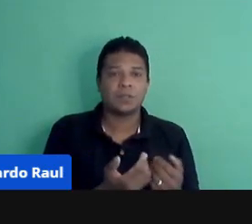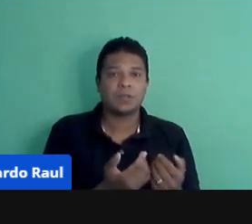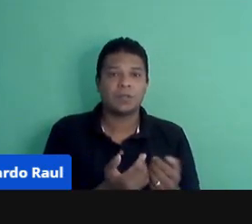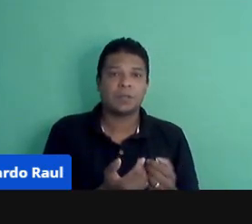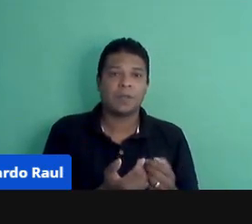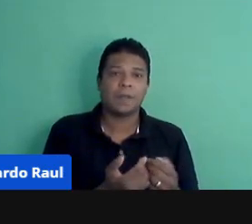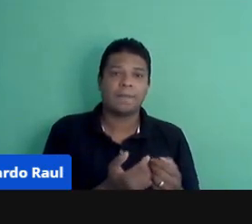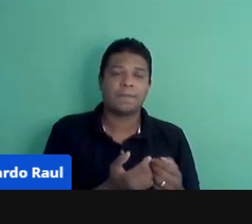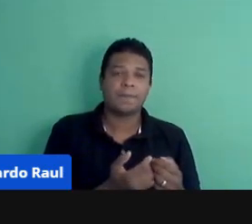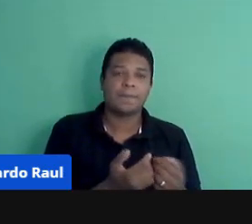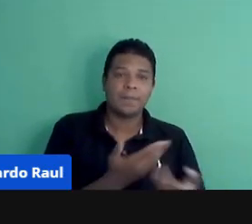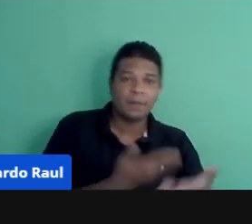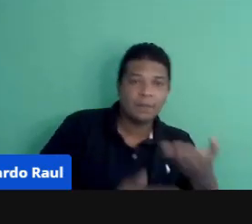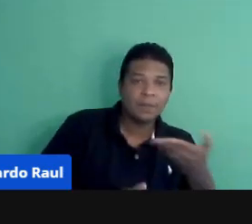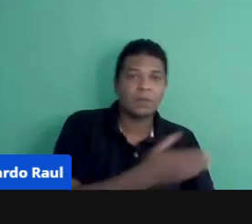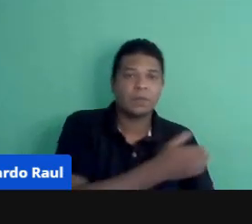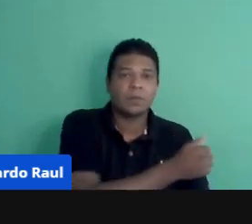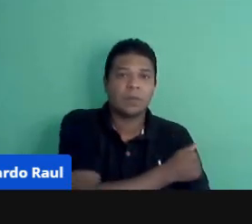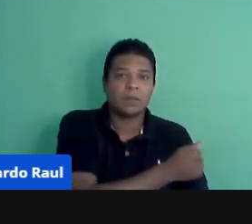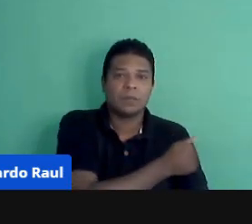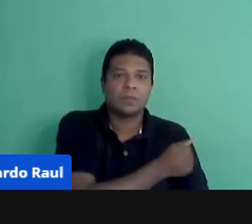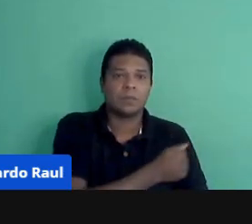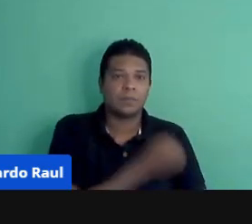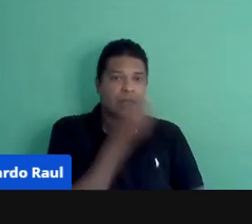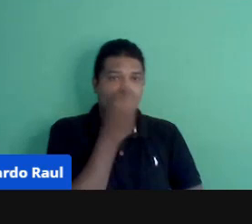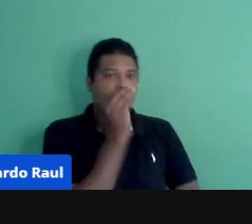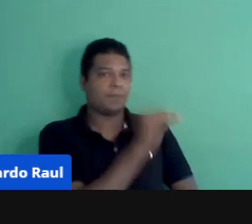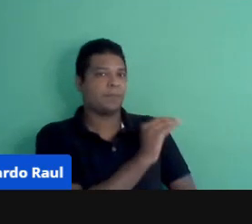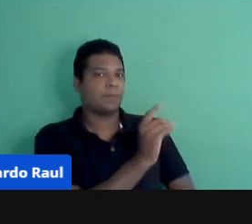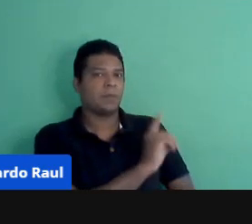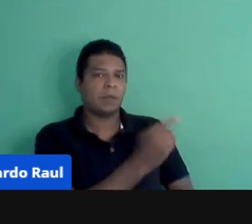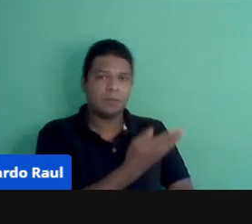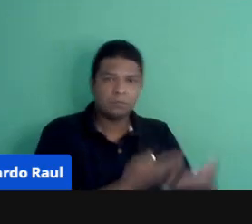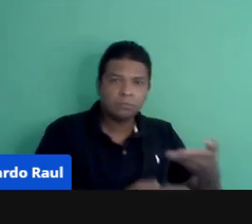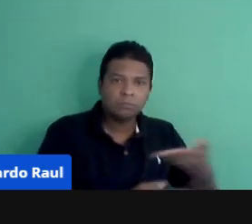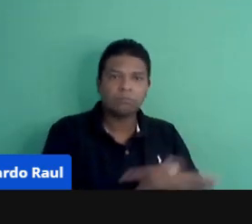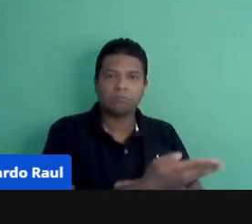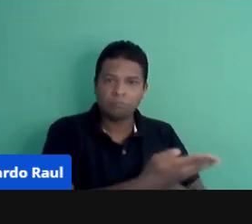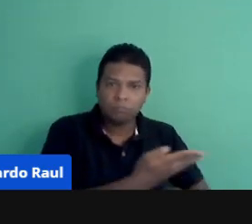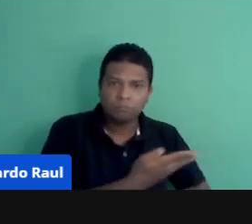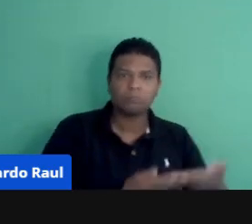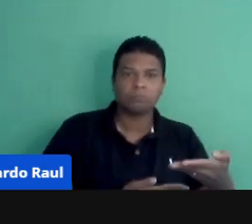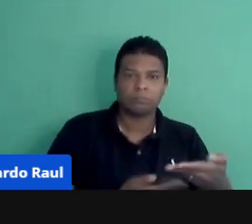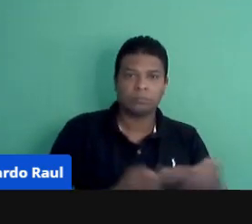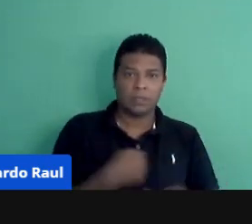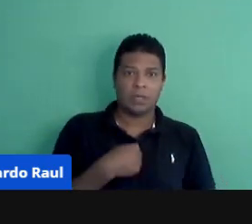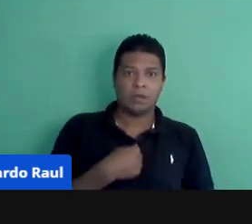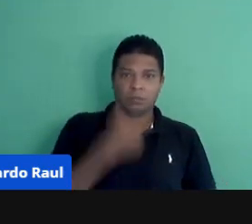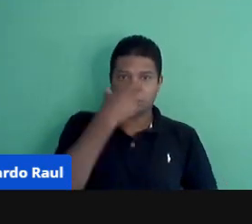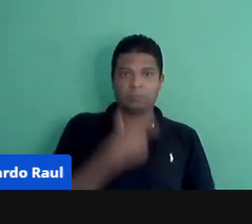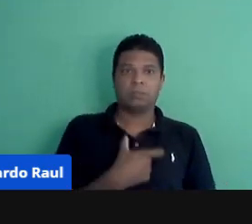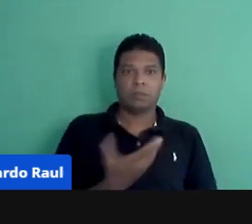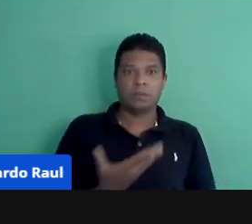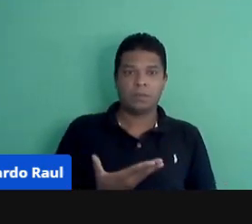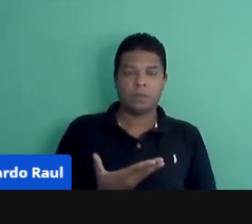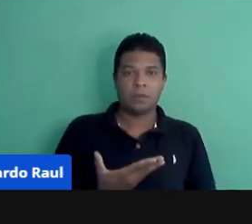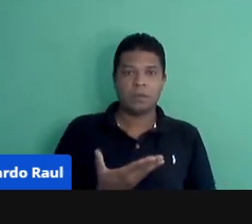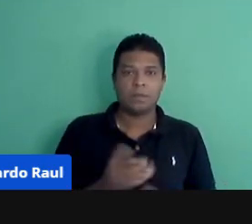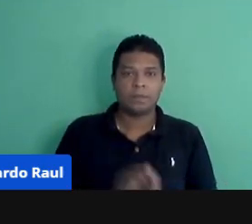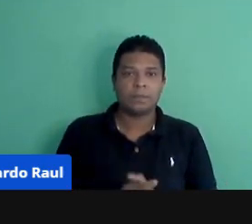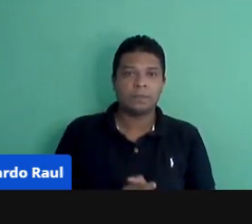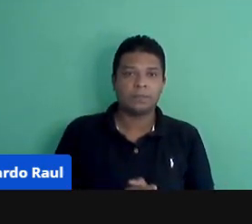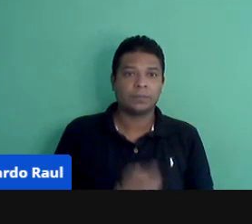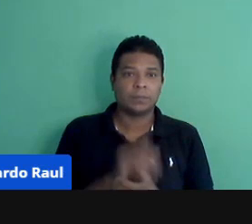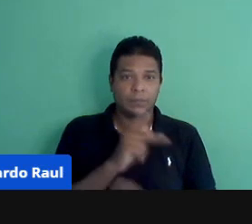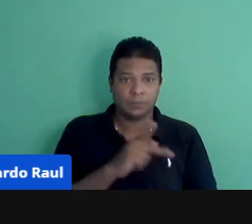eu falo? Eu não dispenso nenhuma oportunidade de interação com os alunos. Né? Eu sou professora ali da